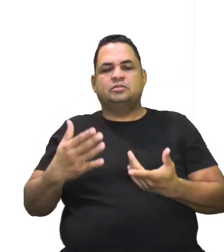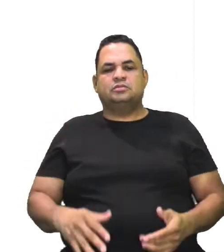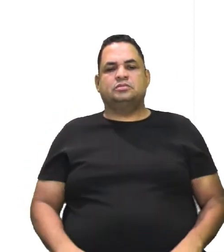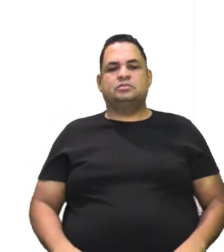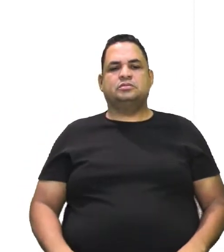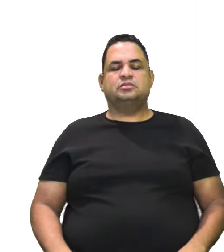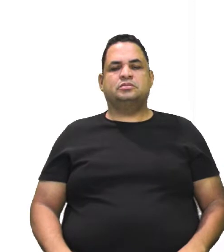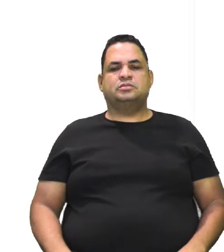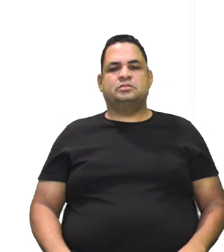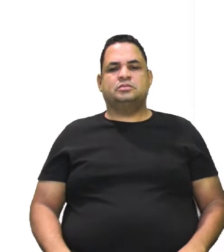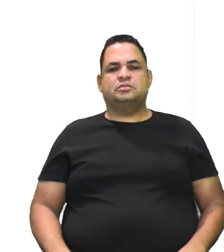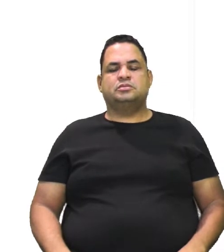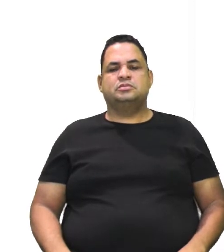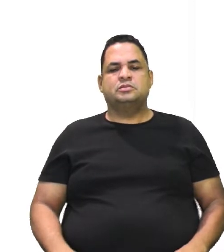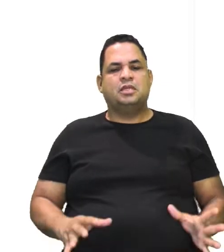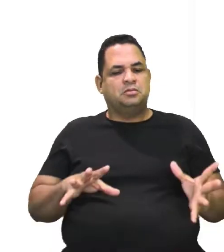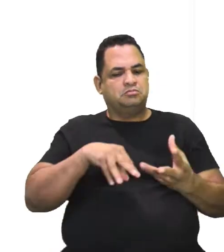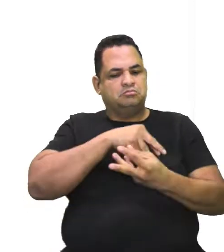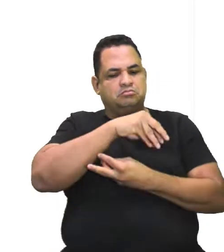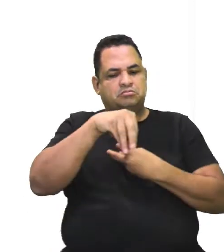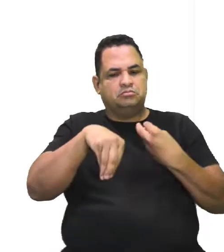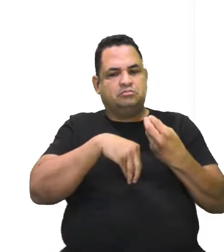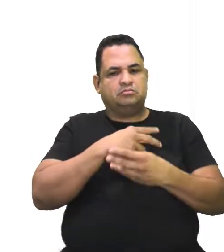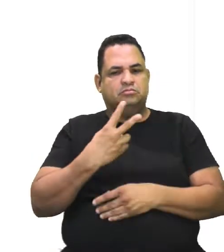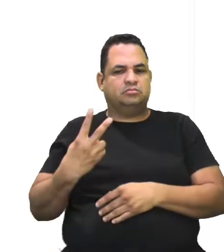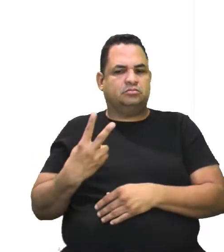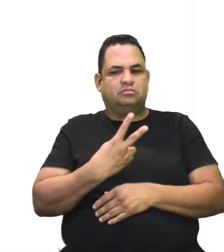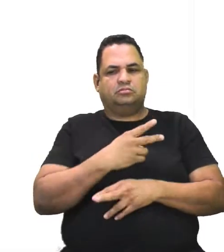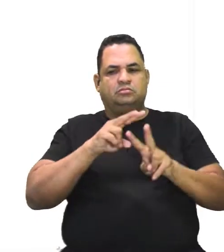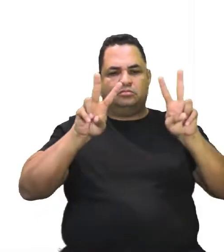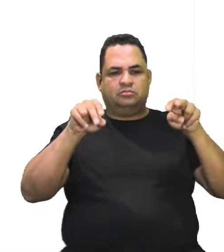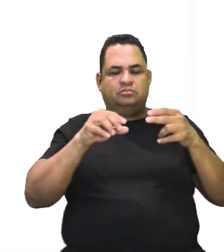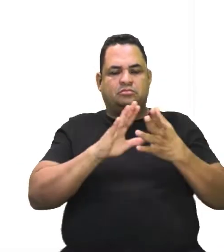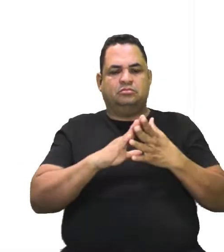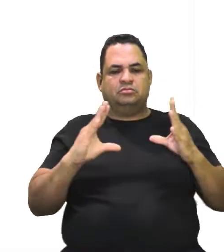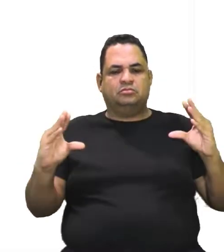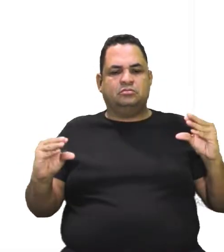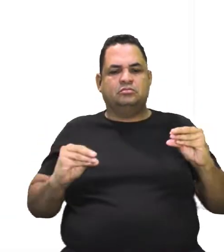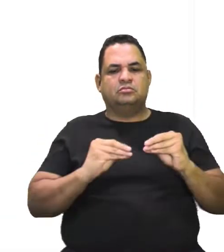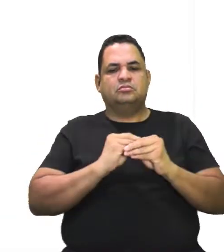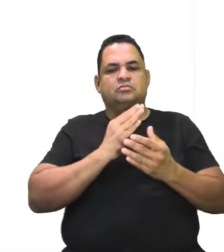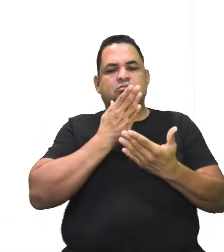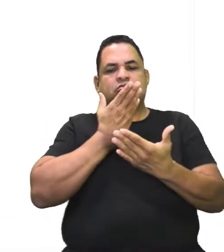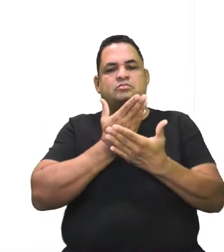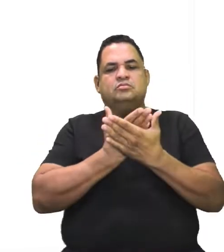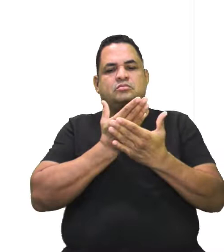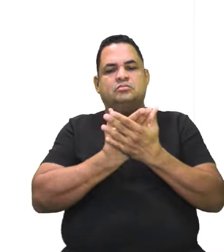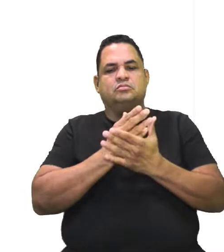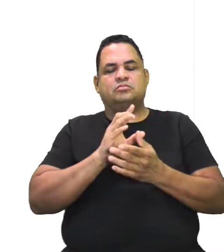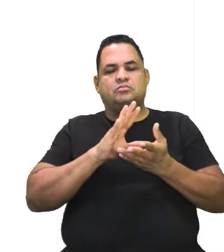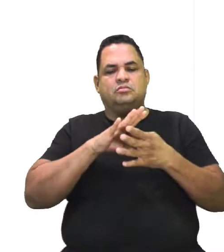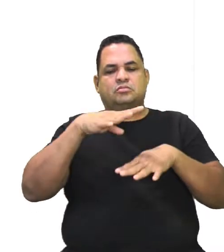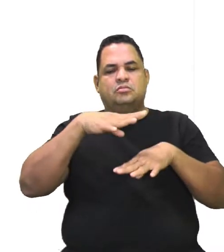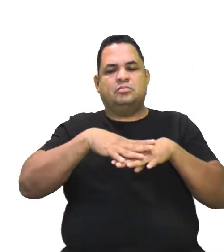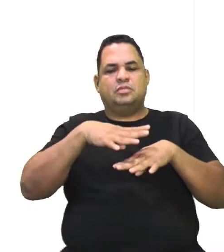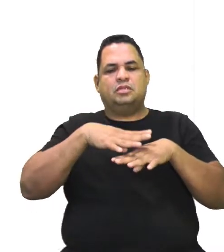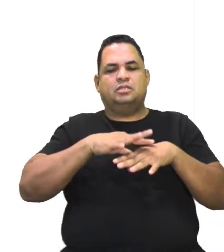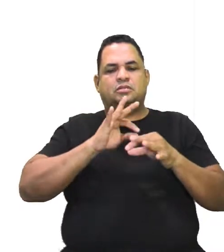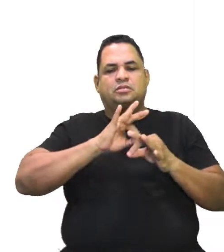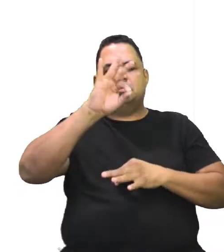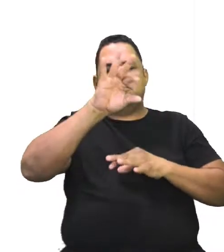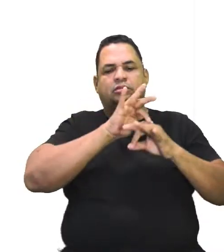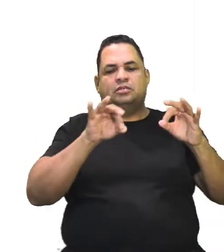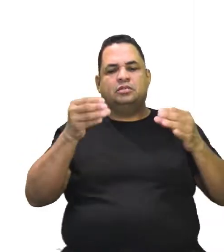com geometria, geometria com álgebra. Nesse caso, então, em resumo, é o estudo da geometria no